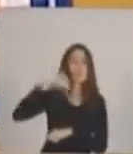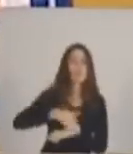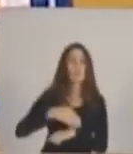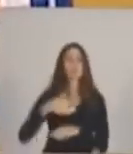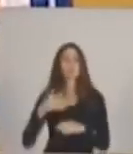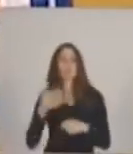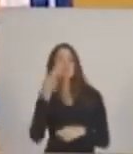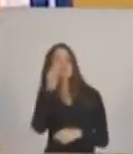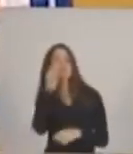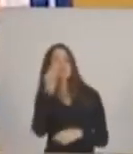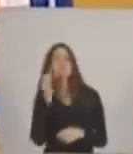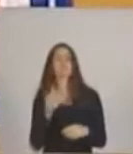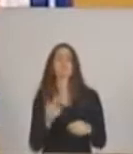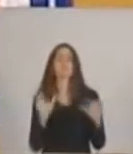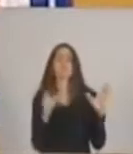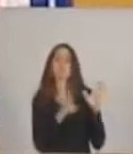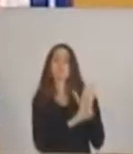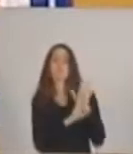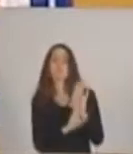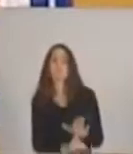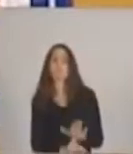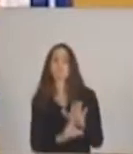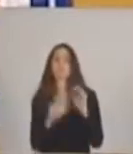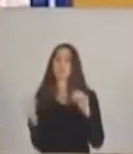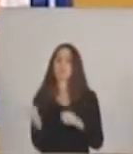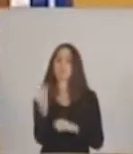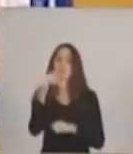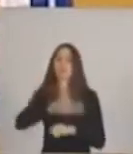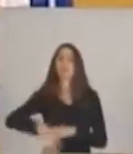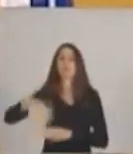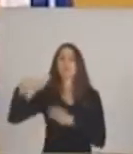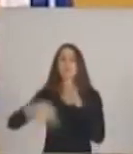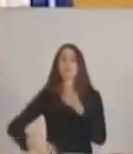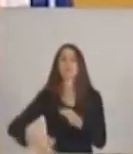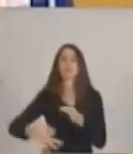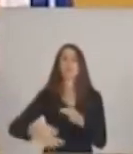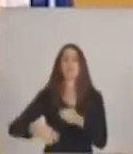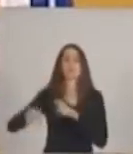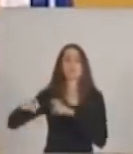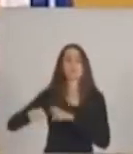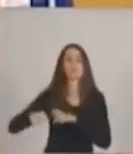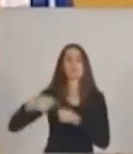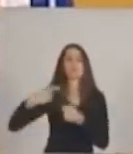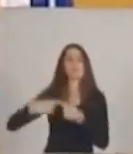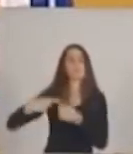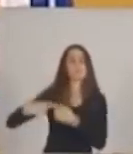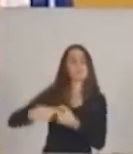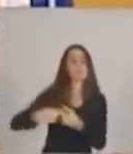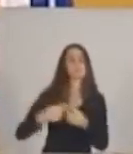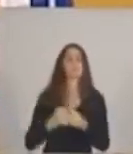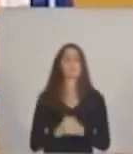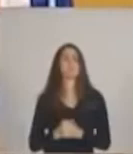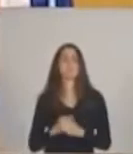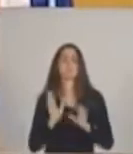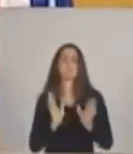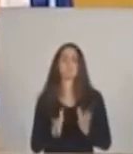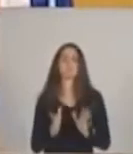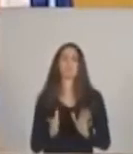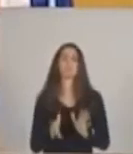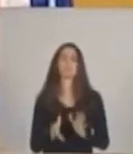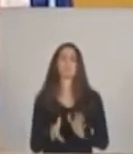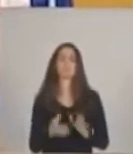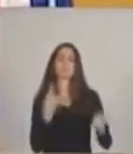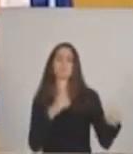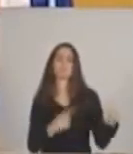Poder Judiciário no interior, a importância de se buscar justiça. Este debate, ele foi favorecido com este